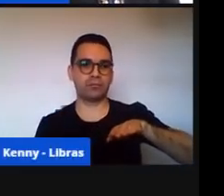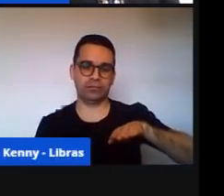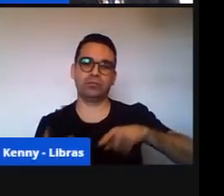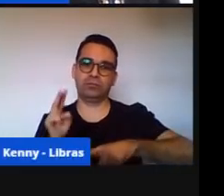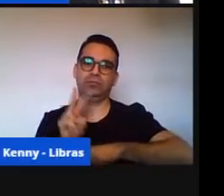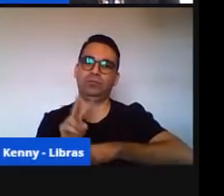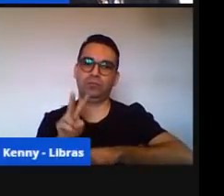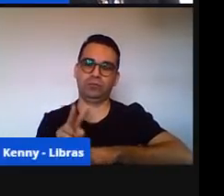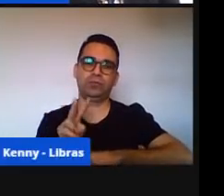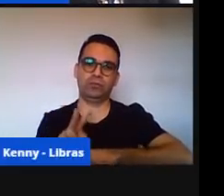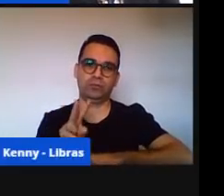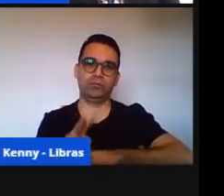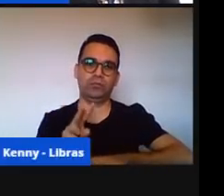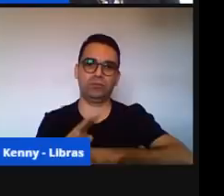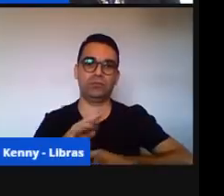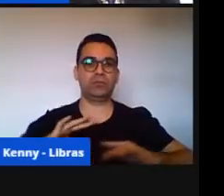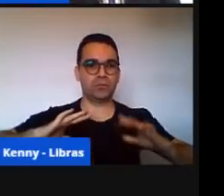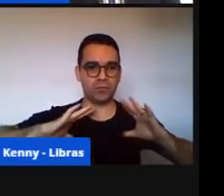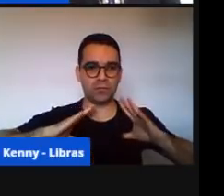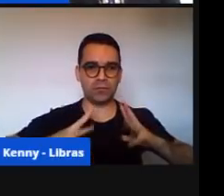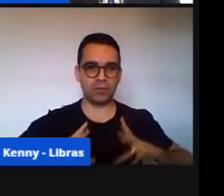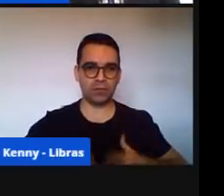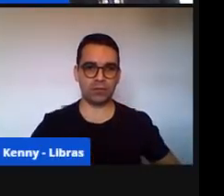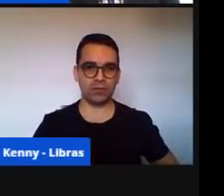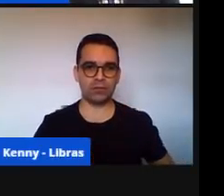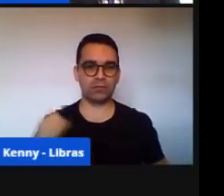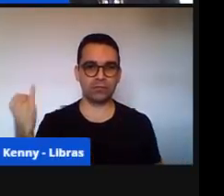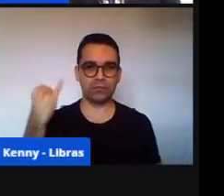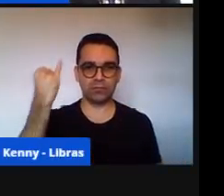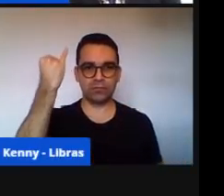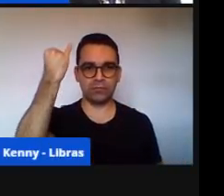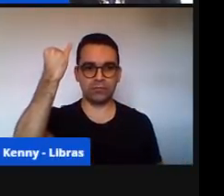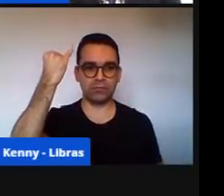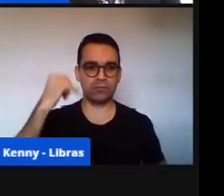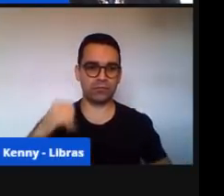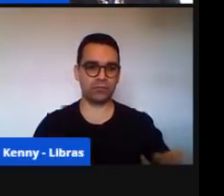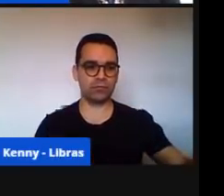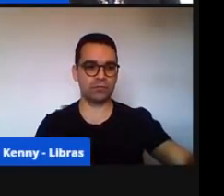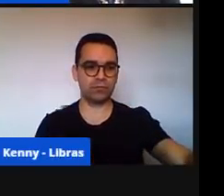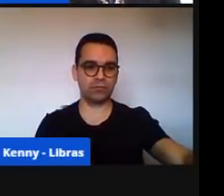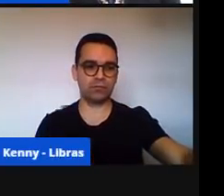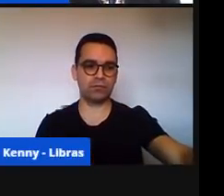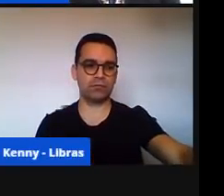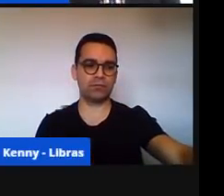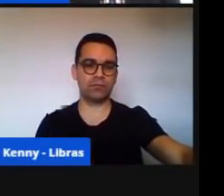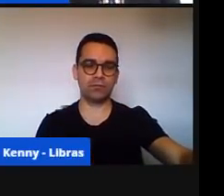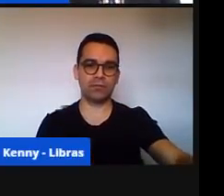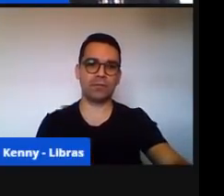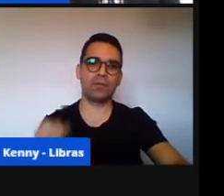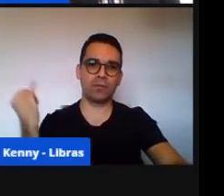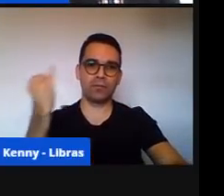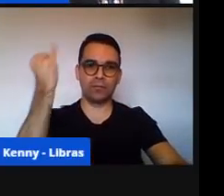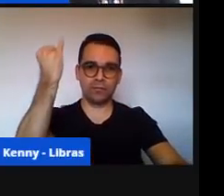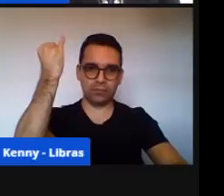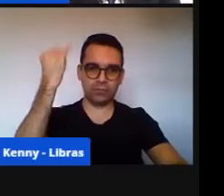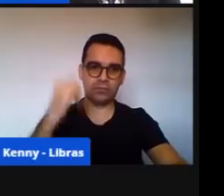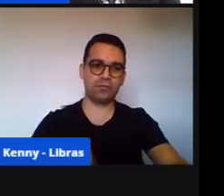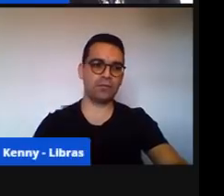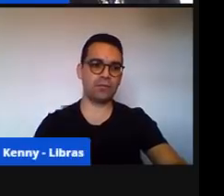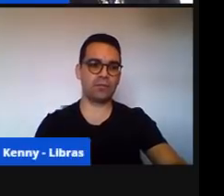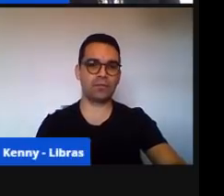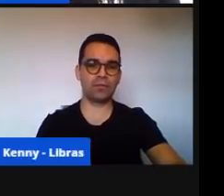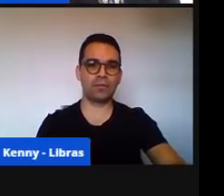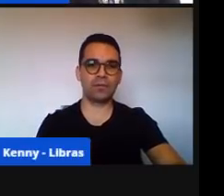esses casos. Na hora da higienização, a gente precisa separar bicos, goelas, protetores, né? Lavar com detergente